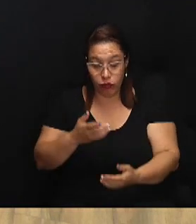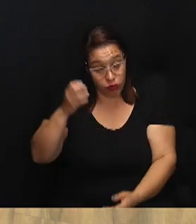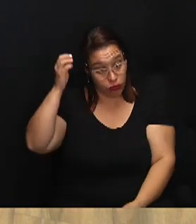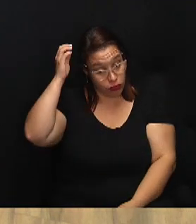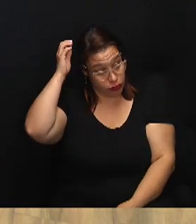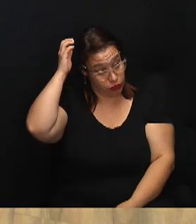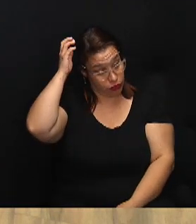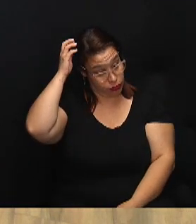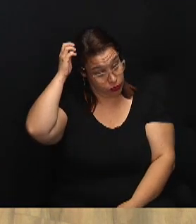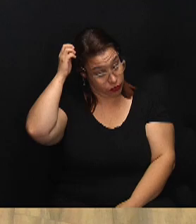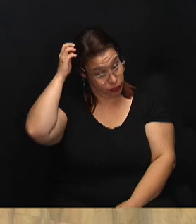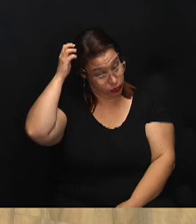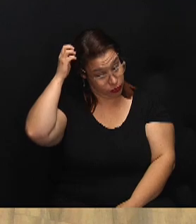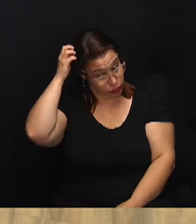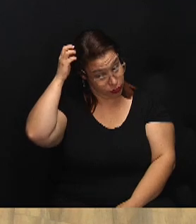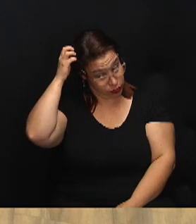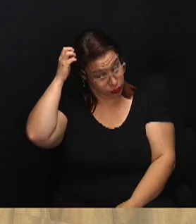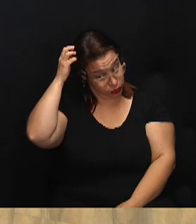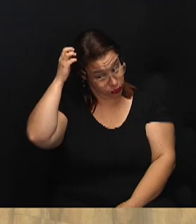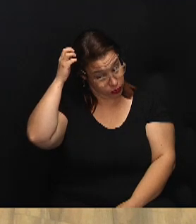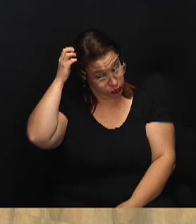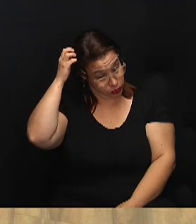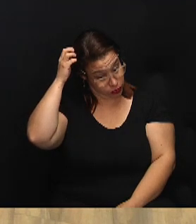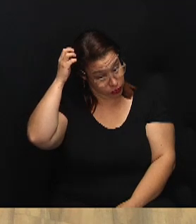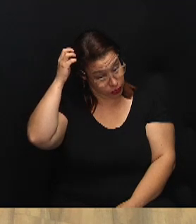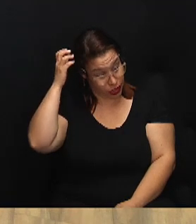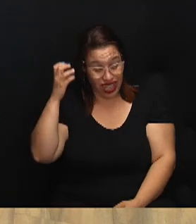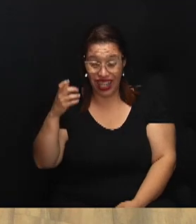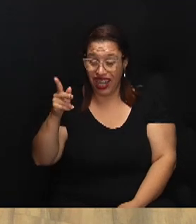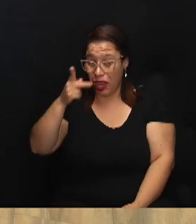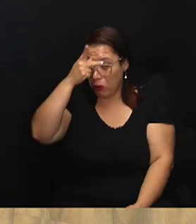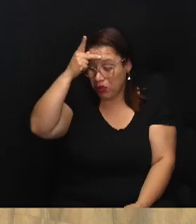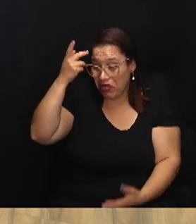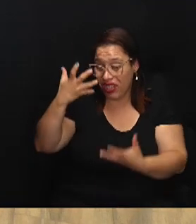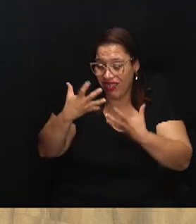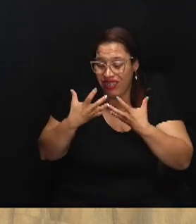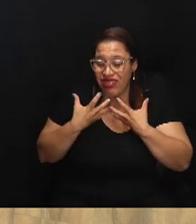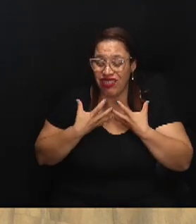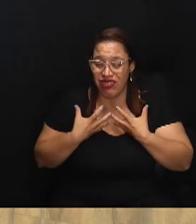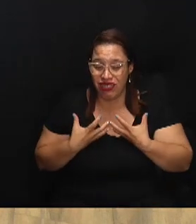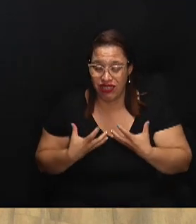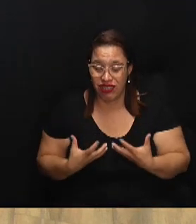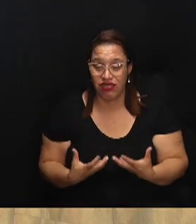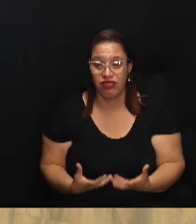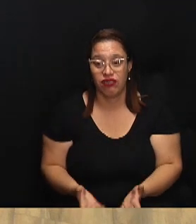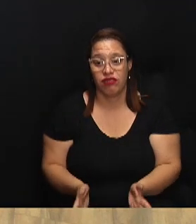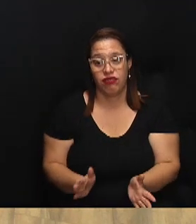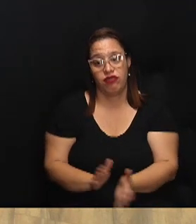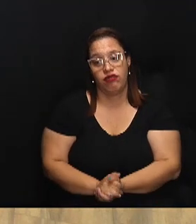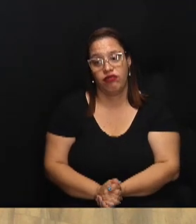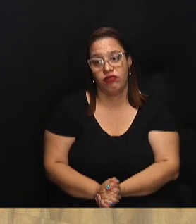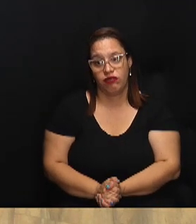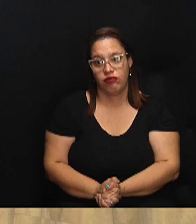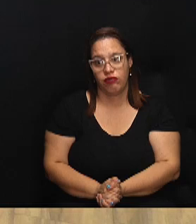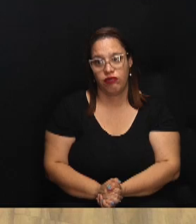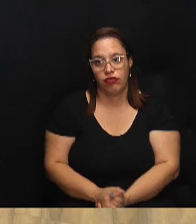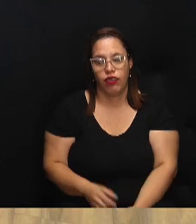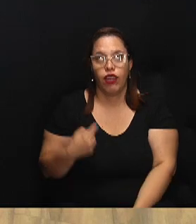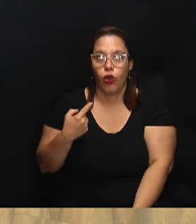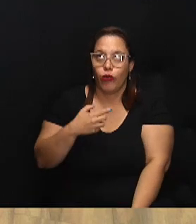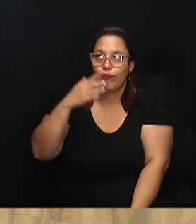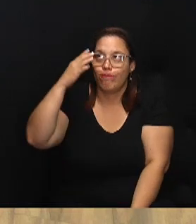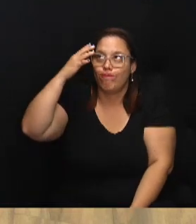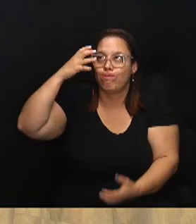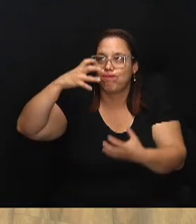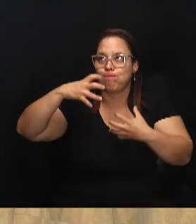E aí a pessoa fica muito sobrecarregada emocionalmente. E assim, as nossas emoções, né, dentro